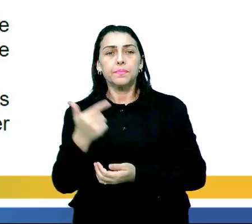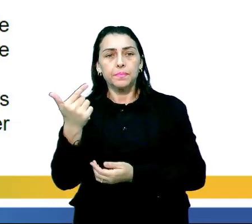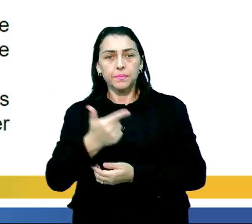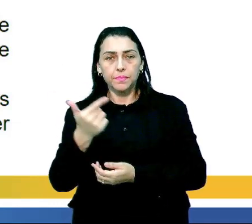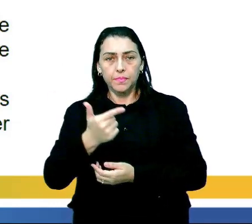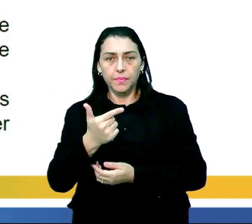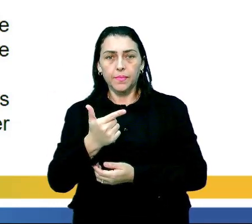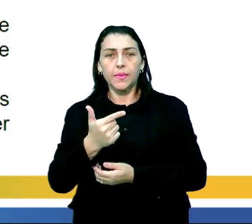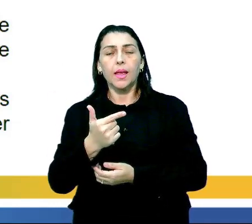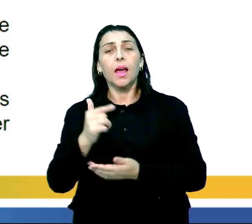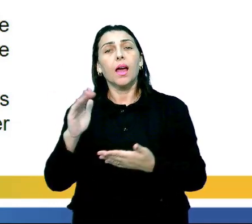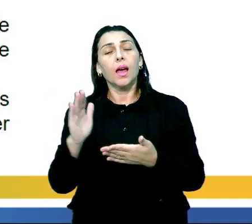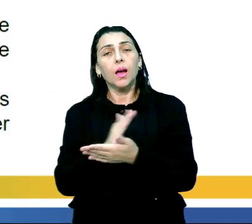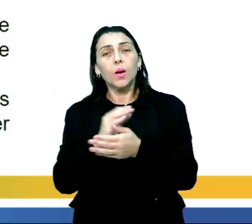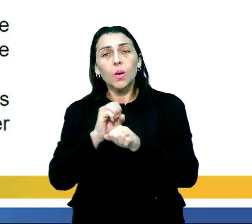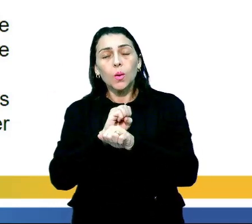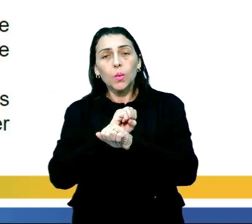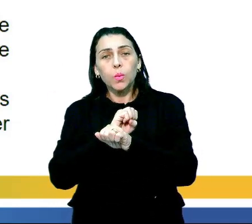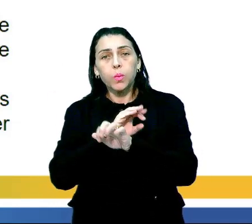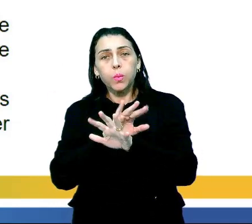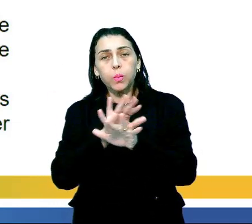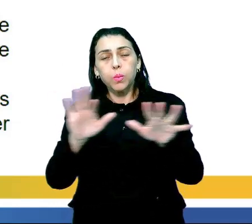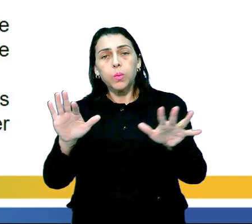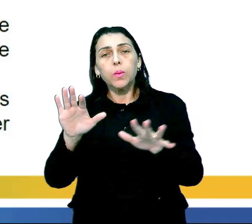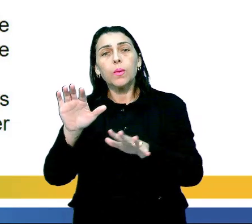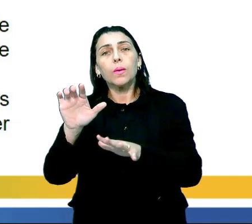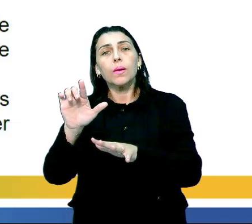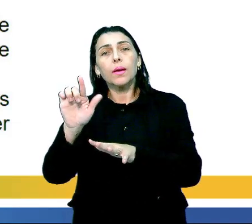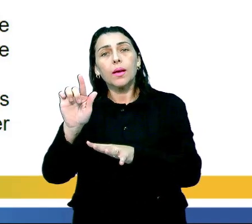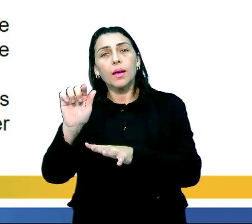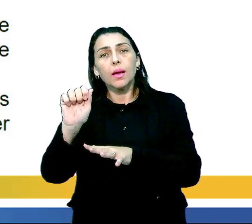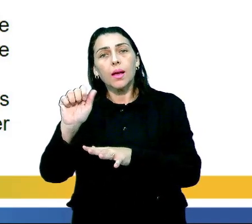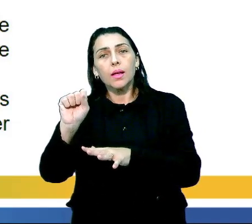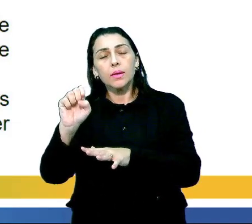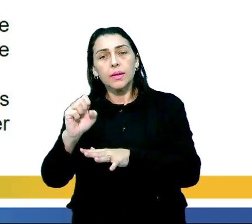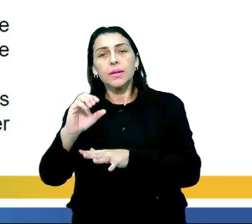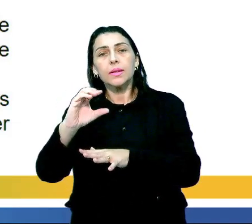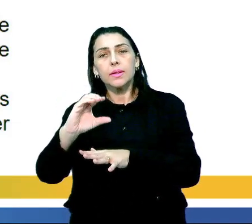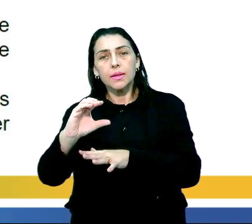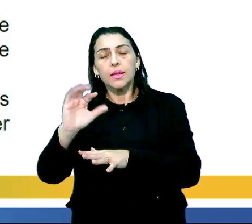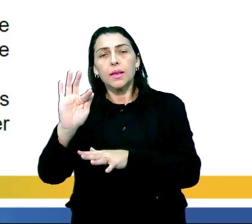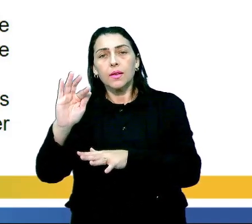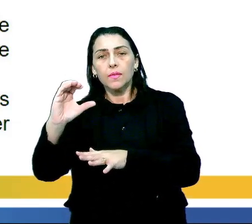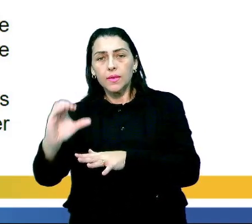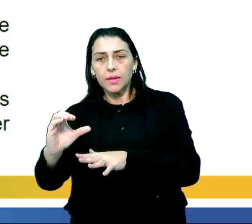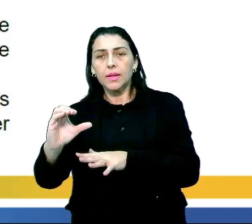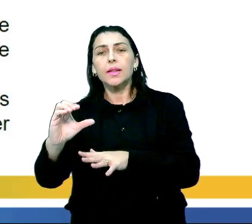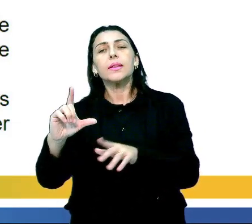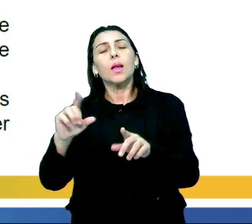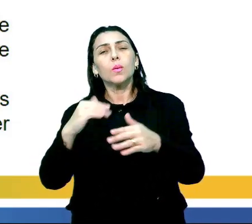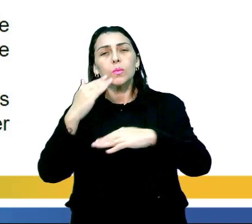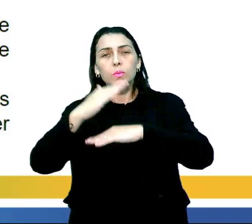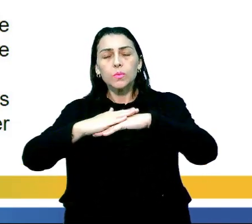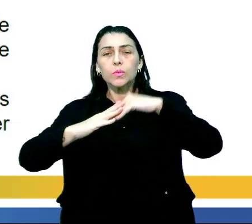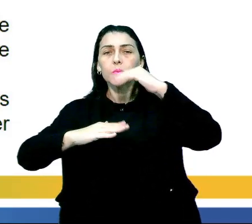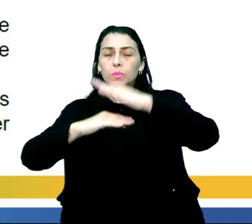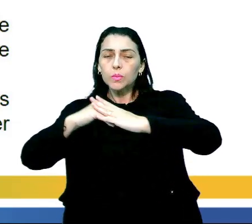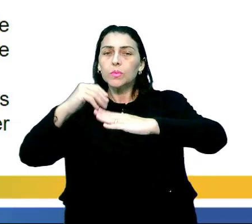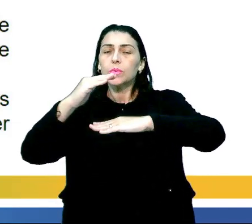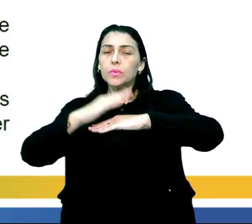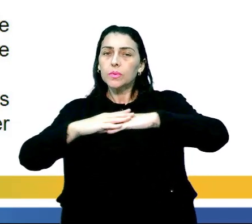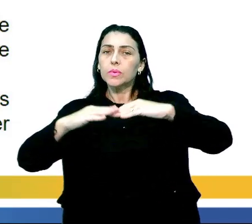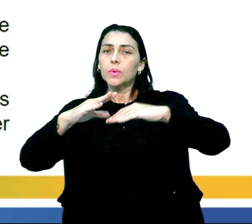número 2 diz o seguinte: a emissão de certos gases, como CFC, agridem a camada de atmosfera